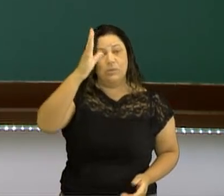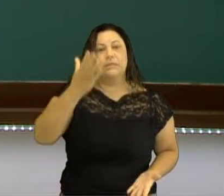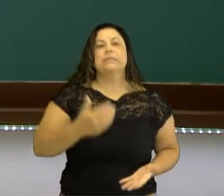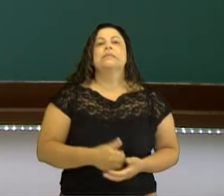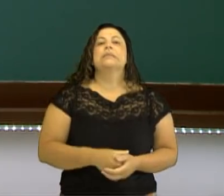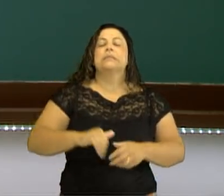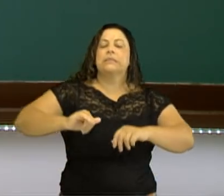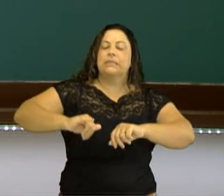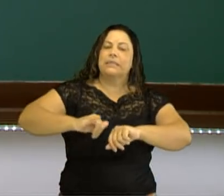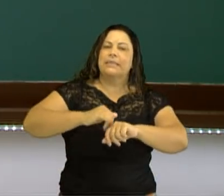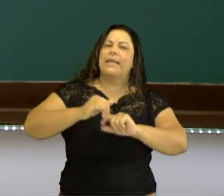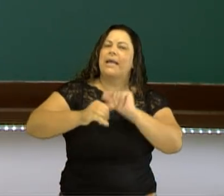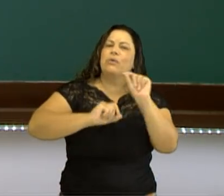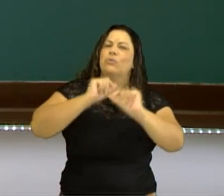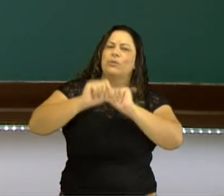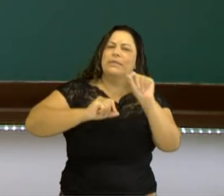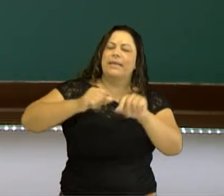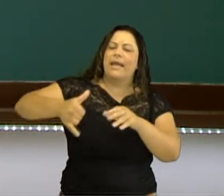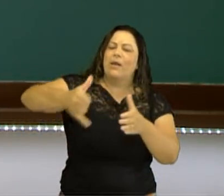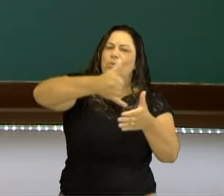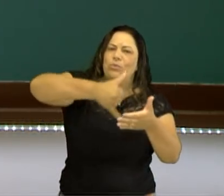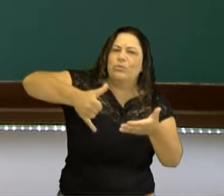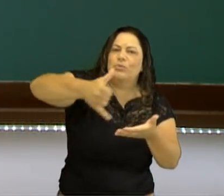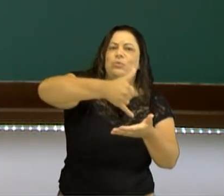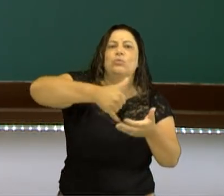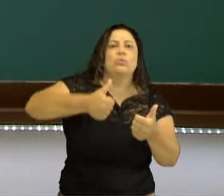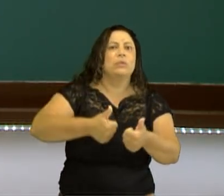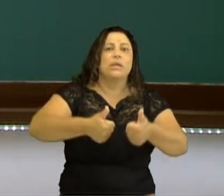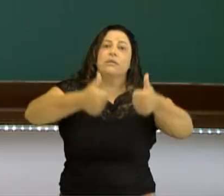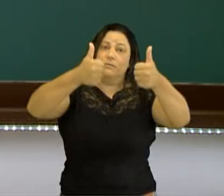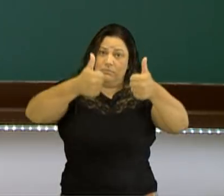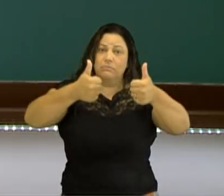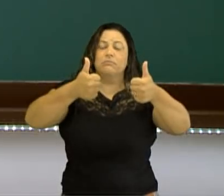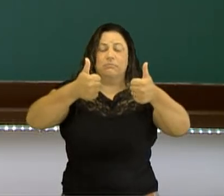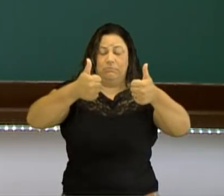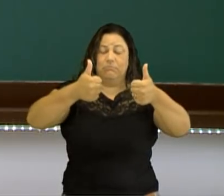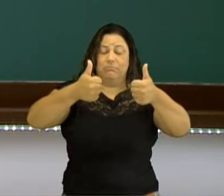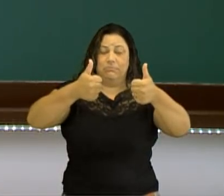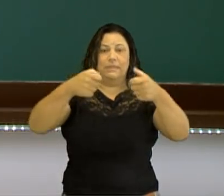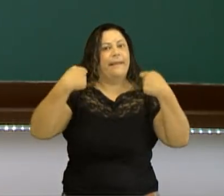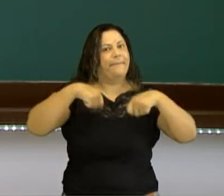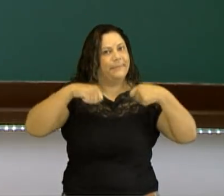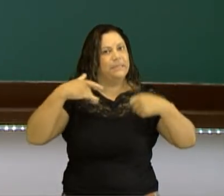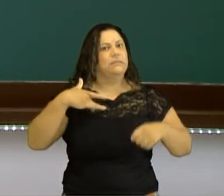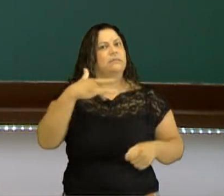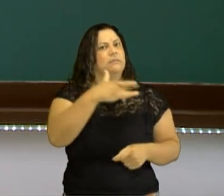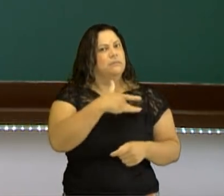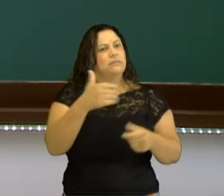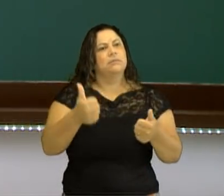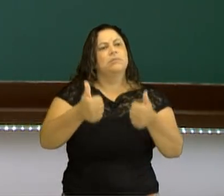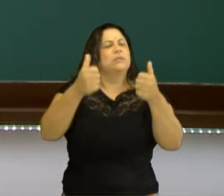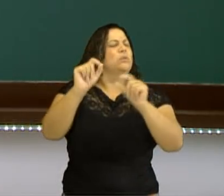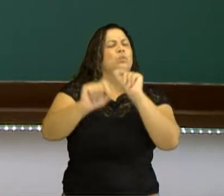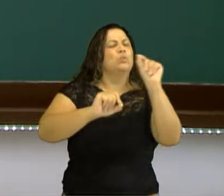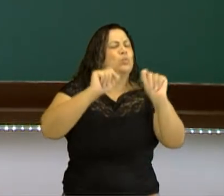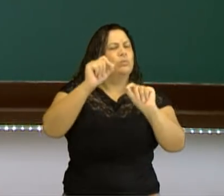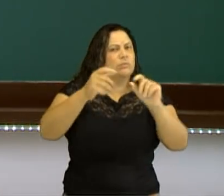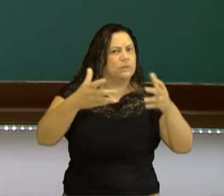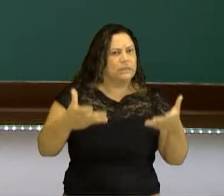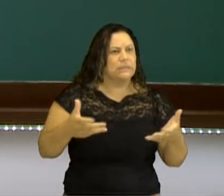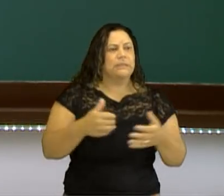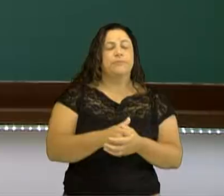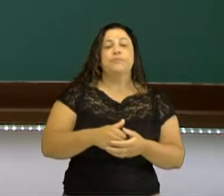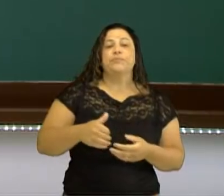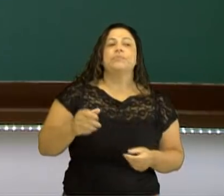aquelas gorduras que são boas para o organismo, que produzem efeitos benéficos no corpo. Que fontes são essas?